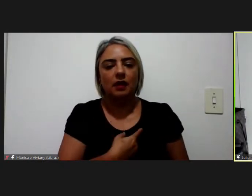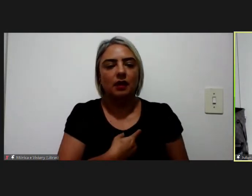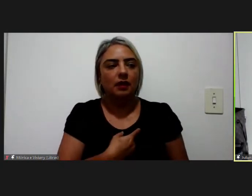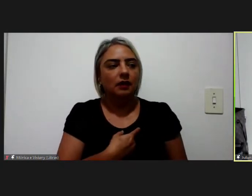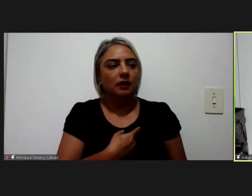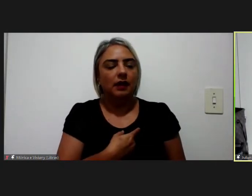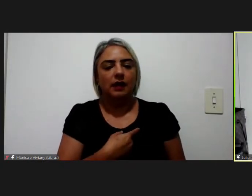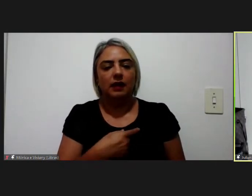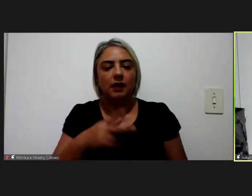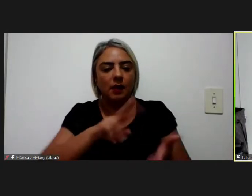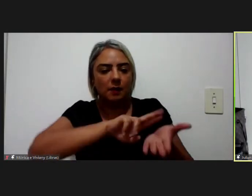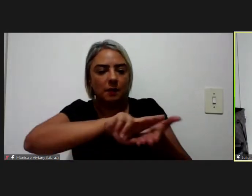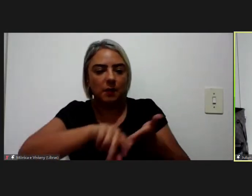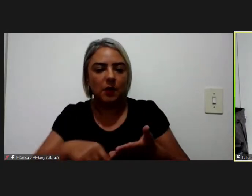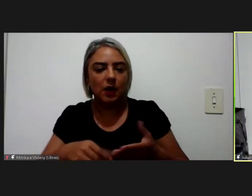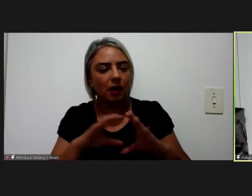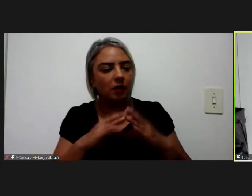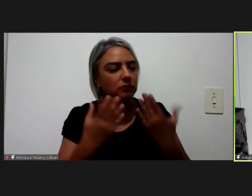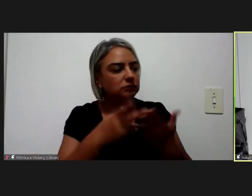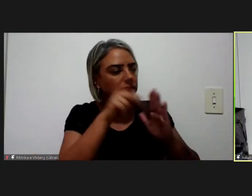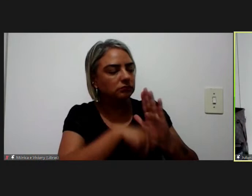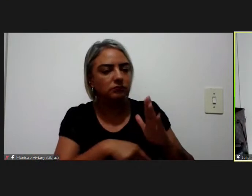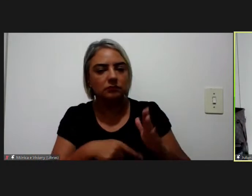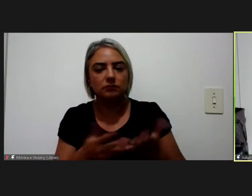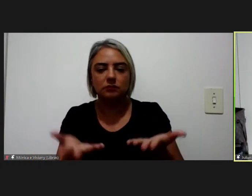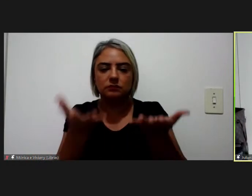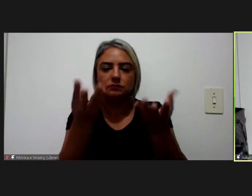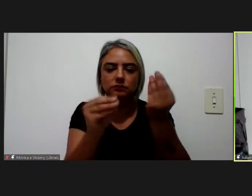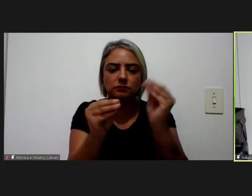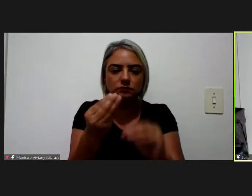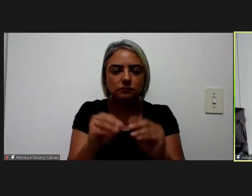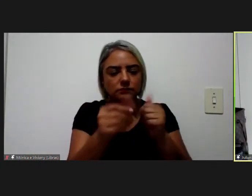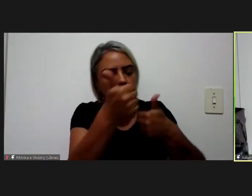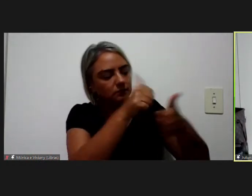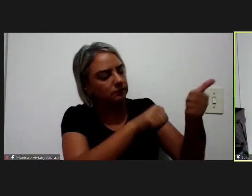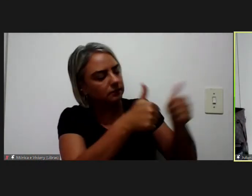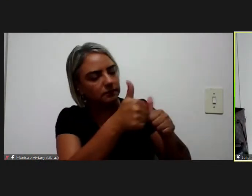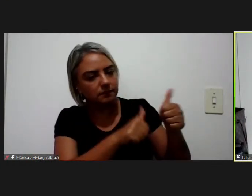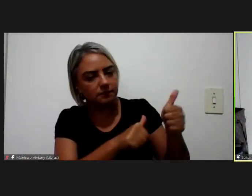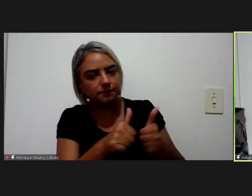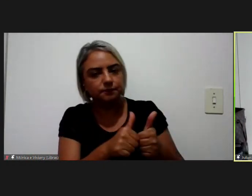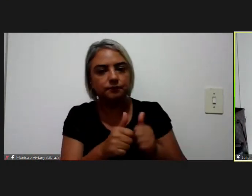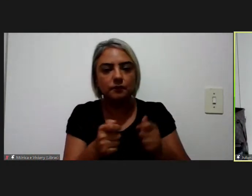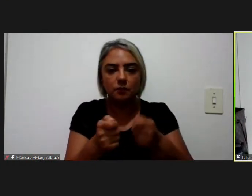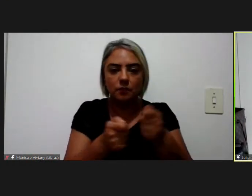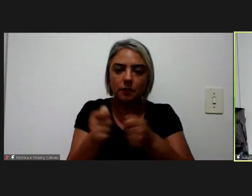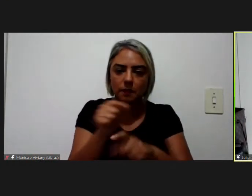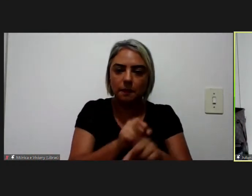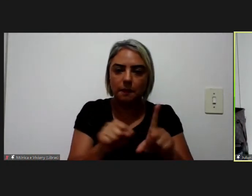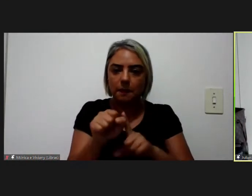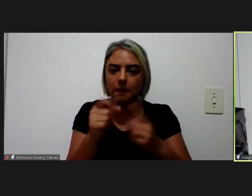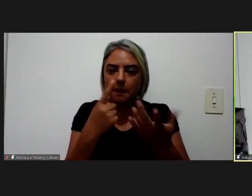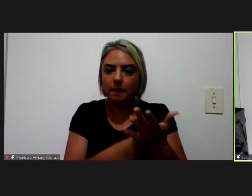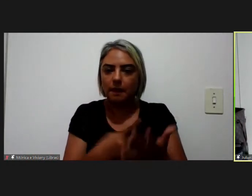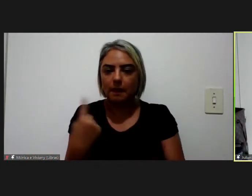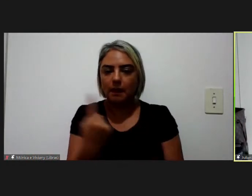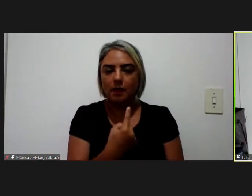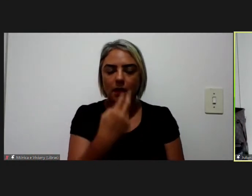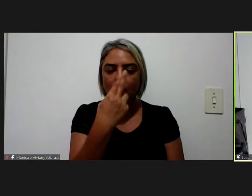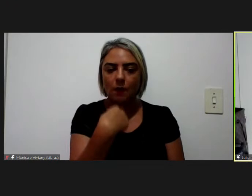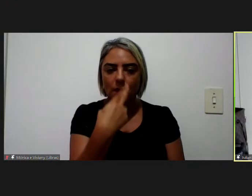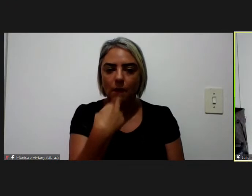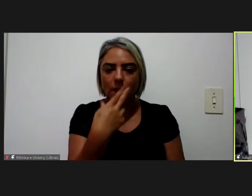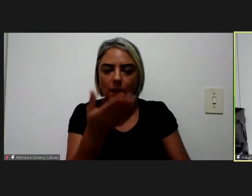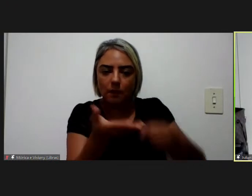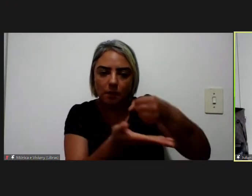Second, eficazes strengthen de plural and discussão, collective work planejamento, processes of implementação e planning, avaliação implementation, para a and consolidação evaluation de with uma agenda social única de control of a nutrição single nutrition